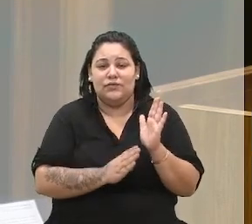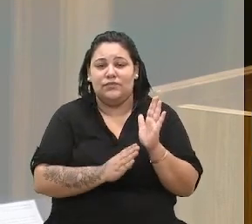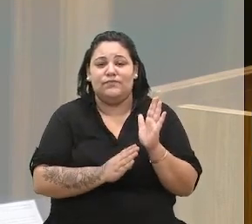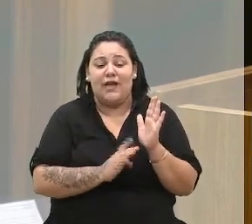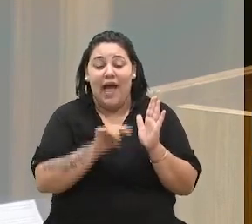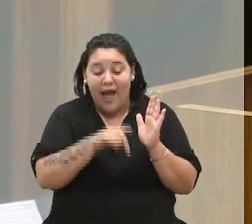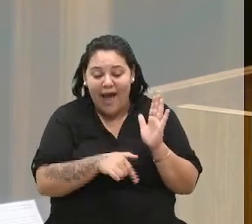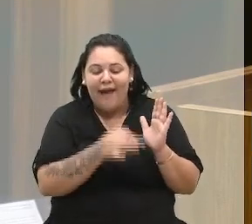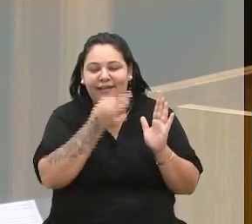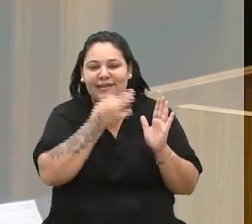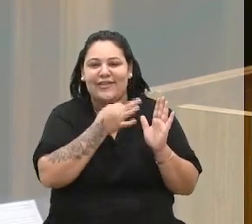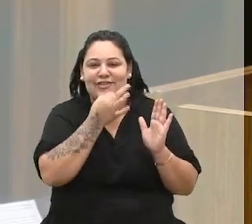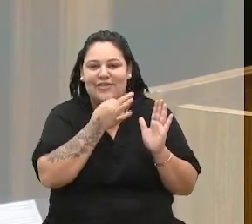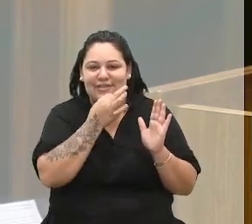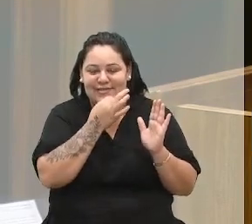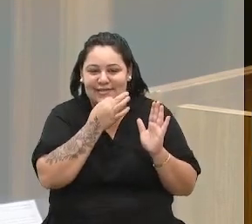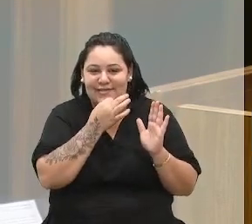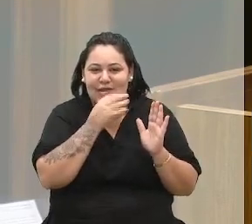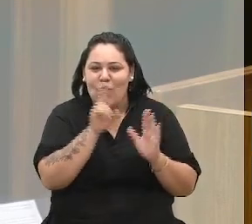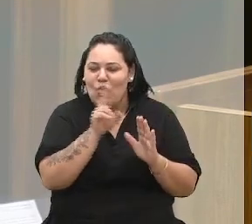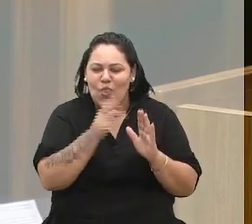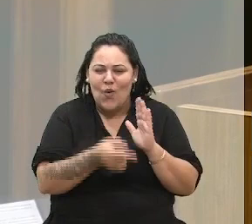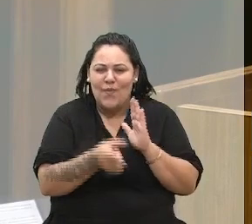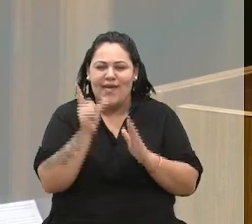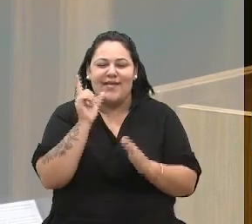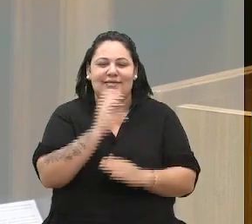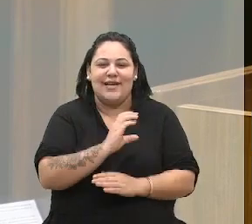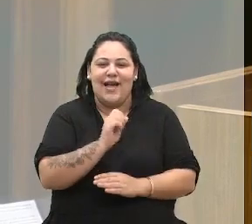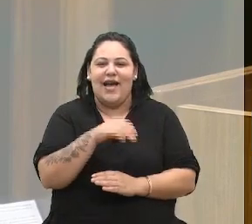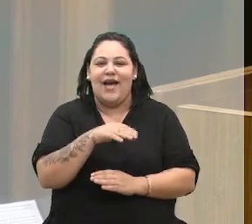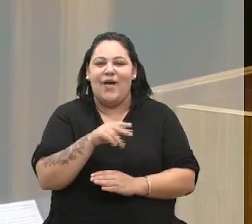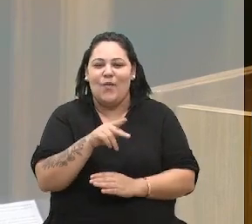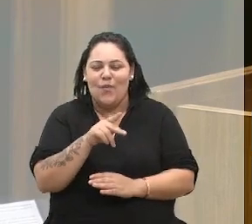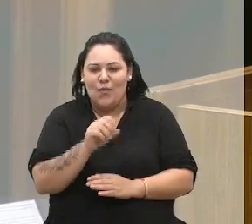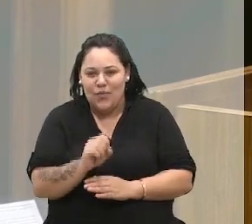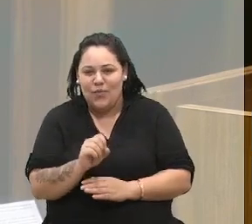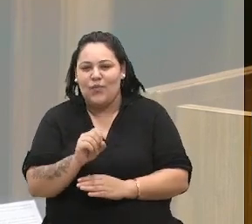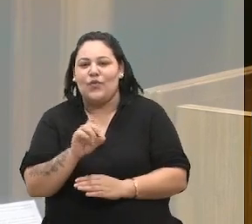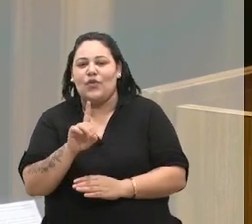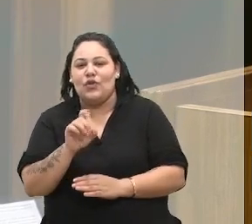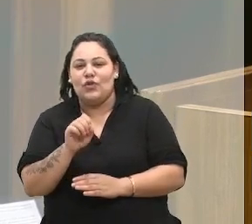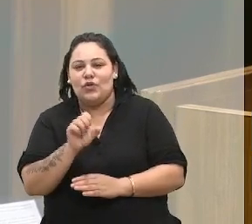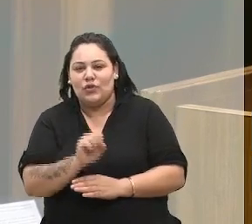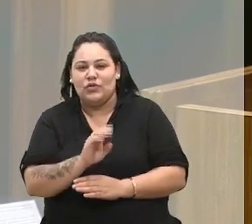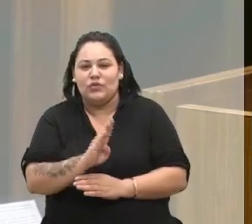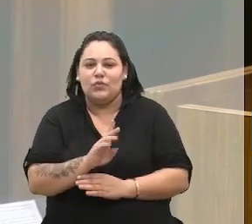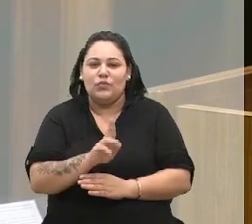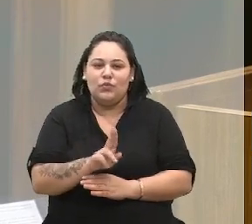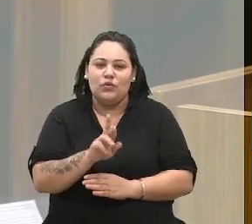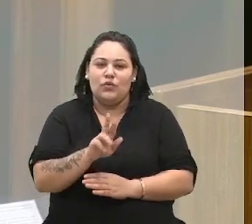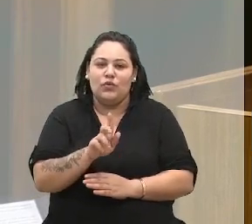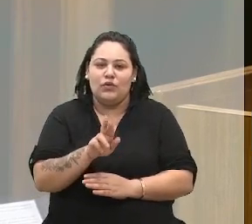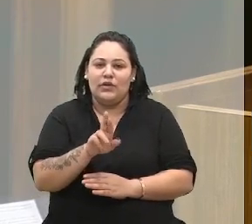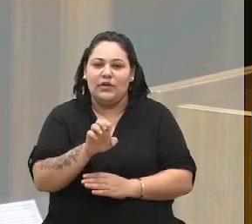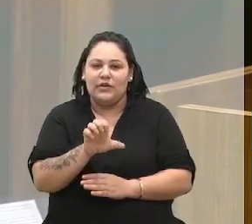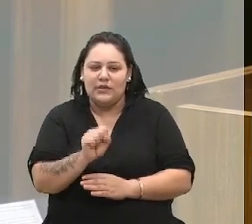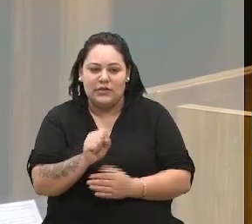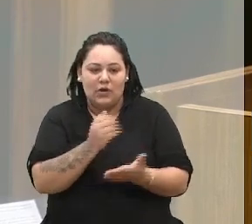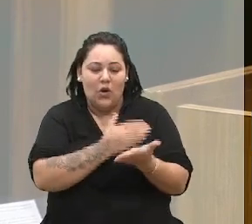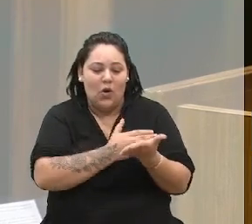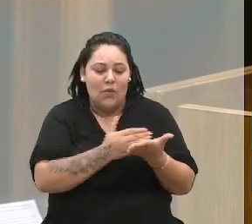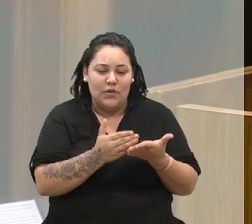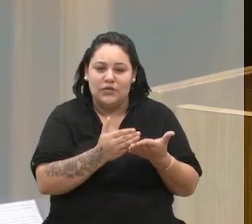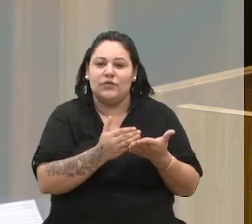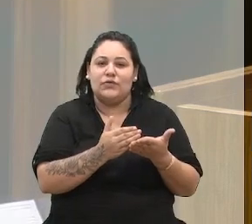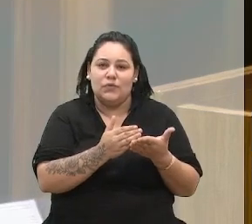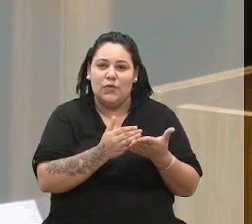Bugres, Caxias do Sul, hoje. Inaugurou-se, então, o primeiro ciclo imigratório, de 1875